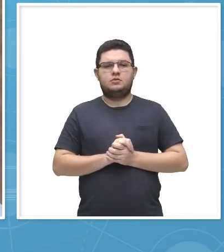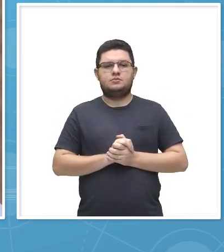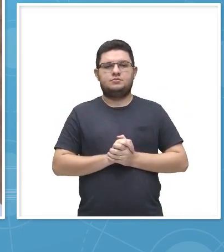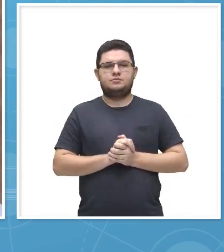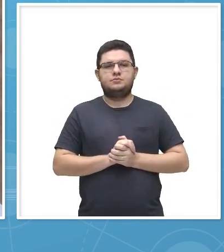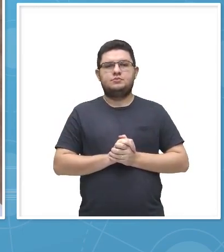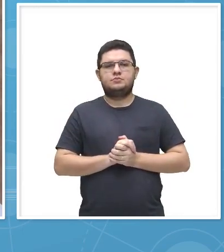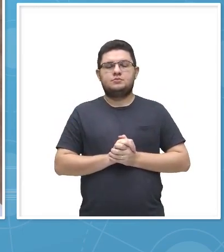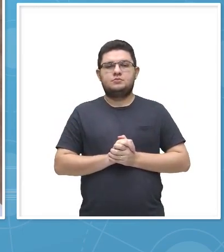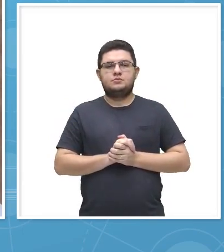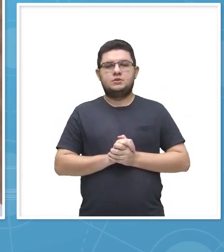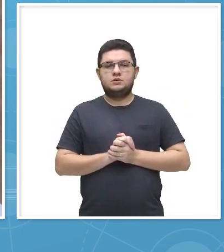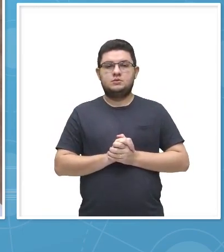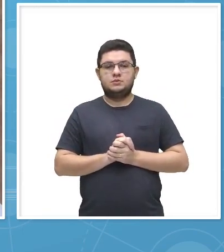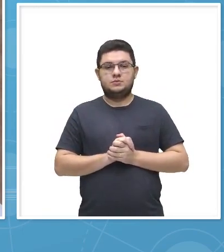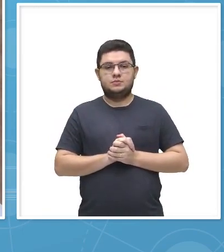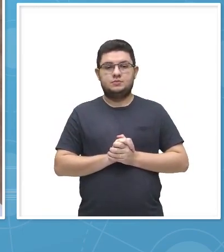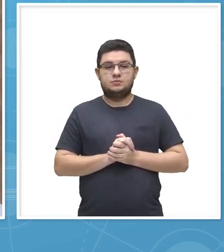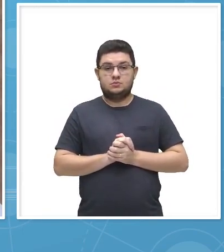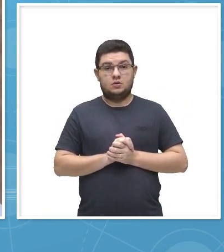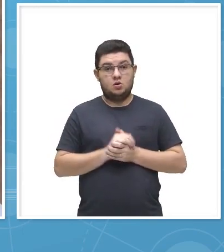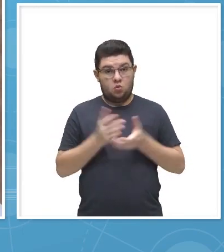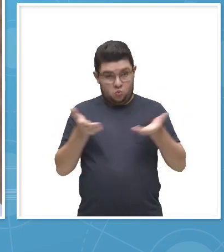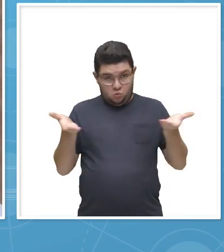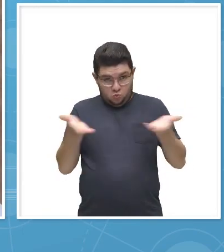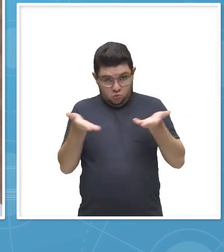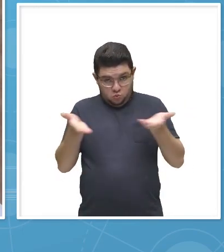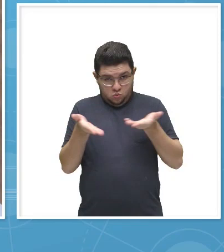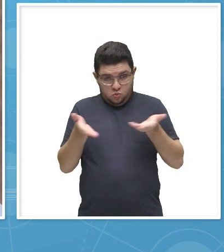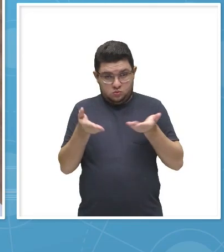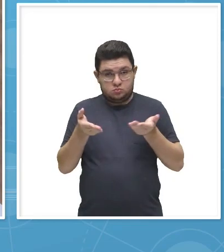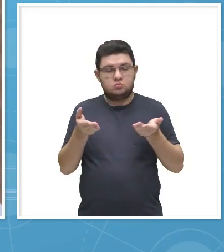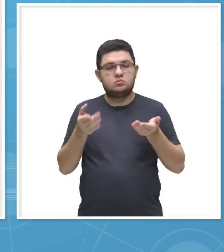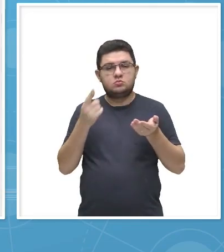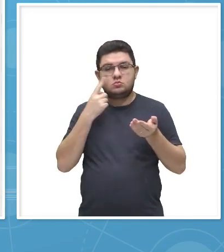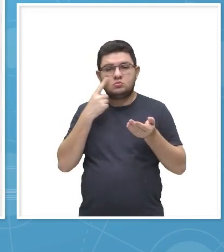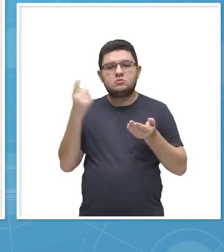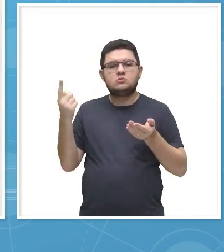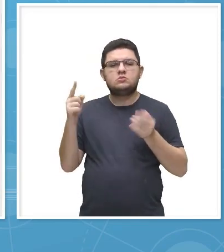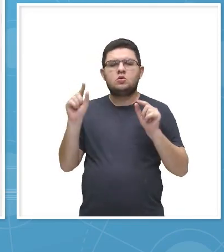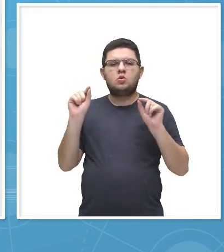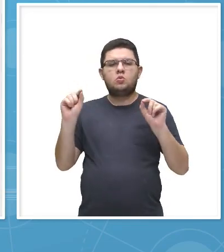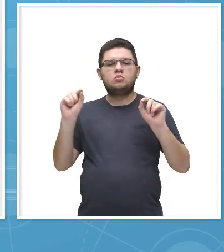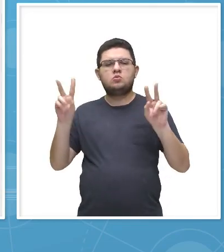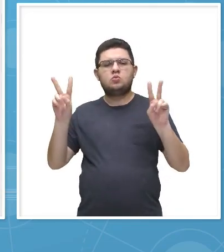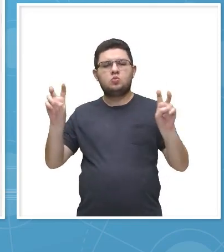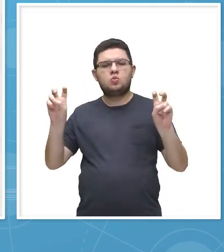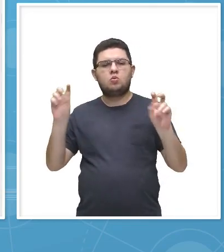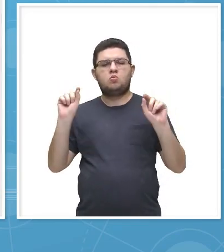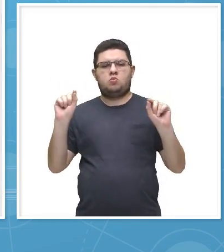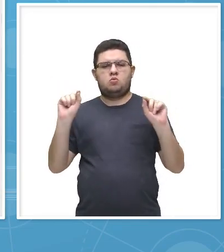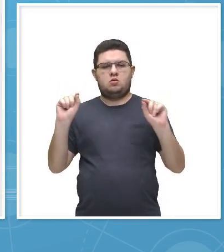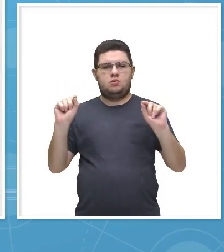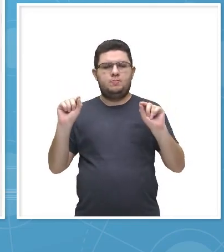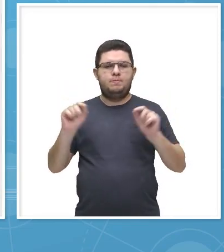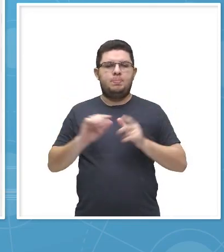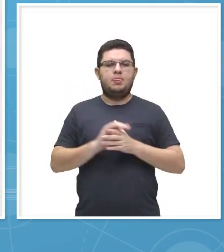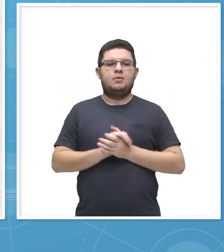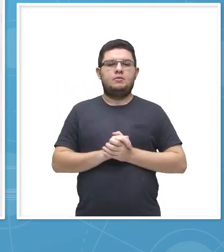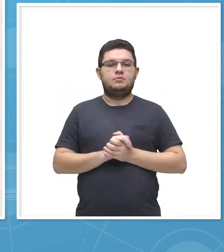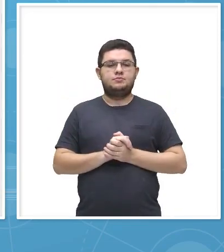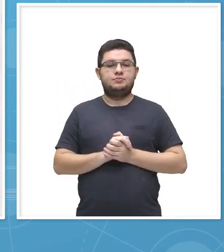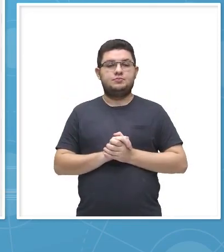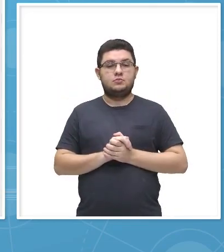nós realizar nossas atividades de hoje olha só vamos relembrar Qual foi assunto que nós vimos olha olha aí people